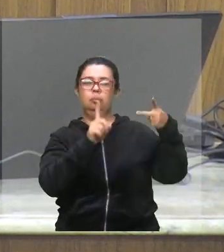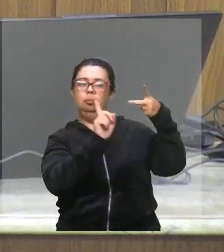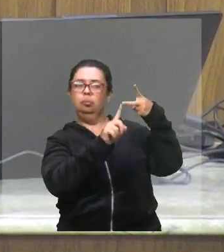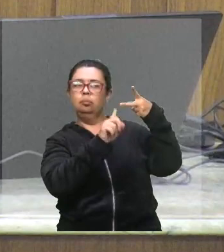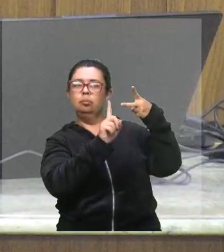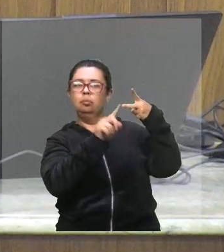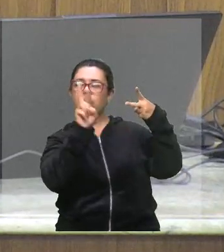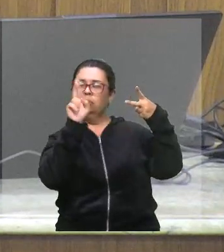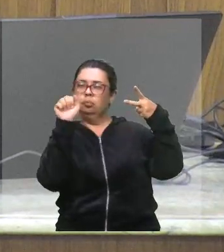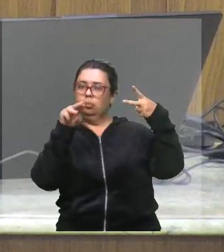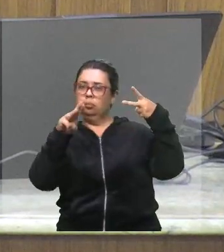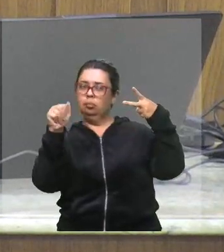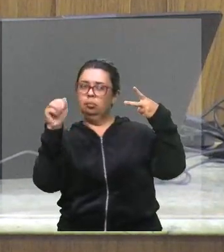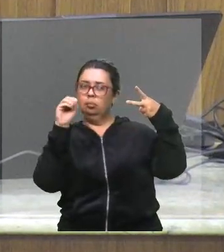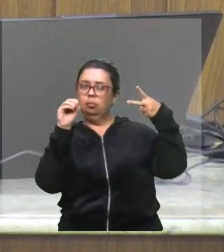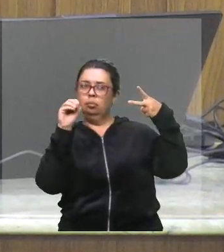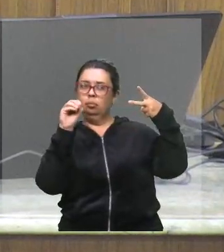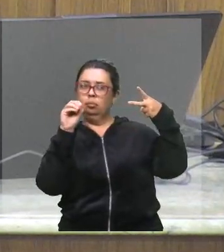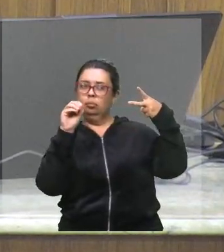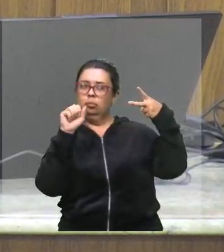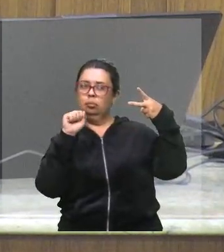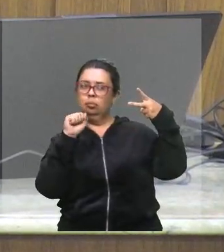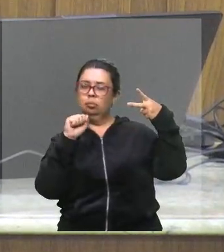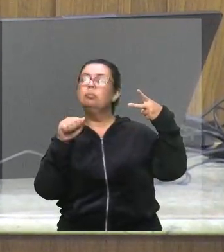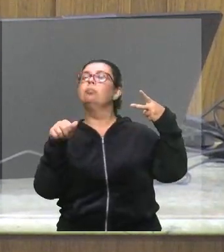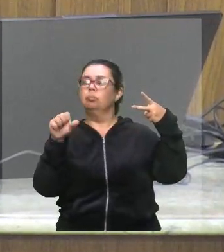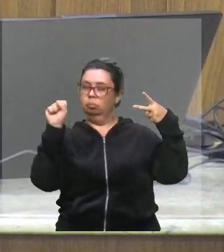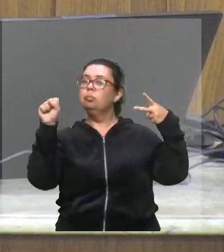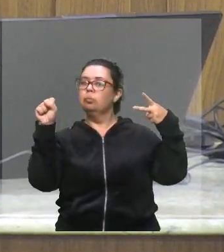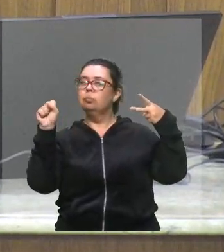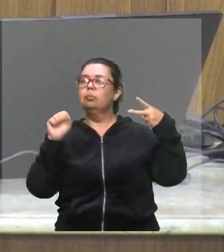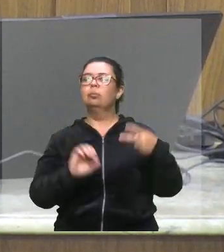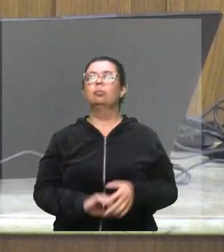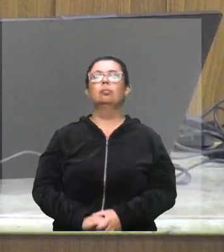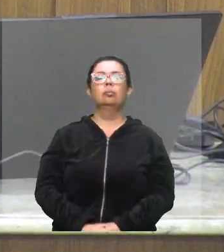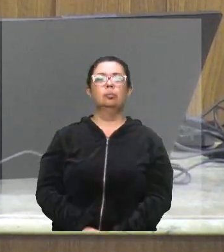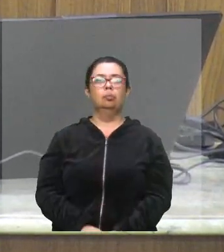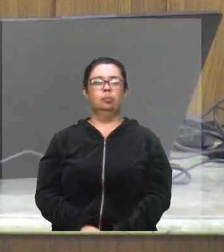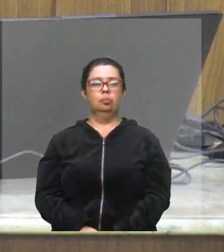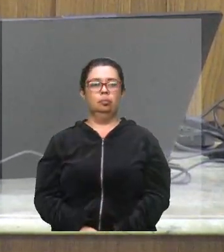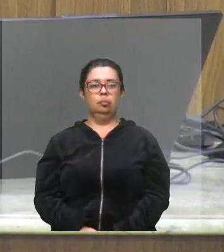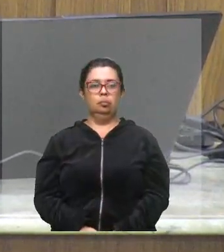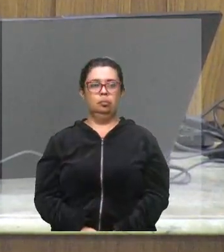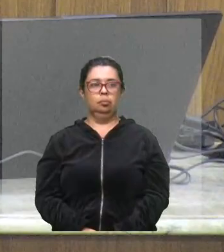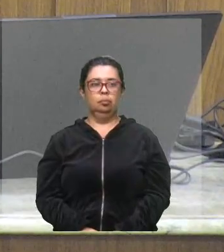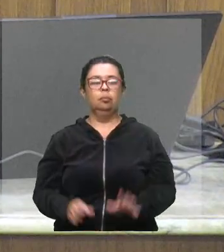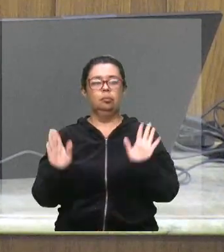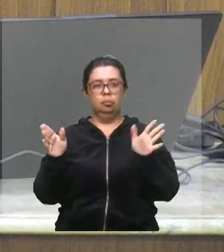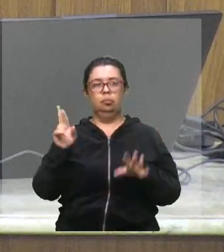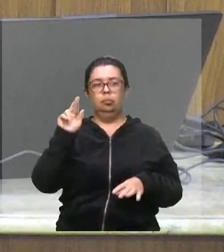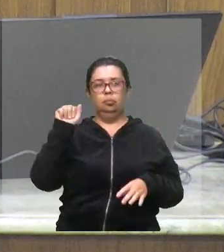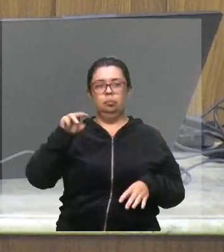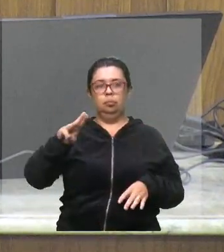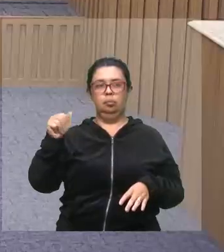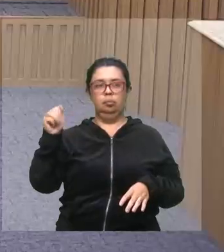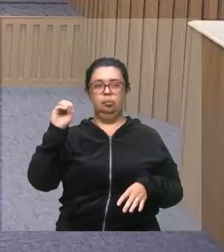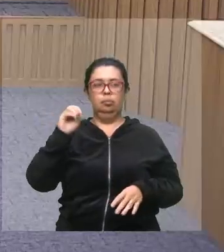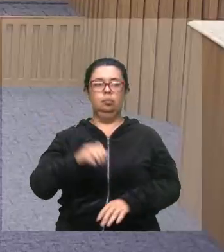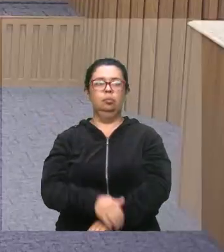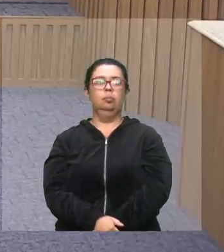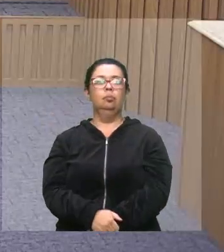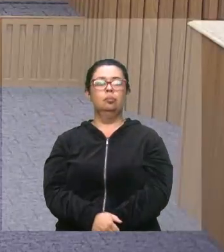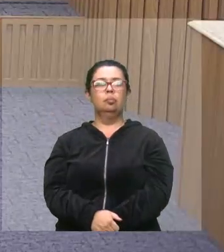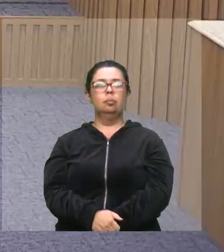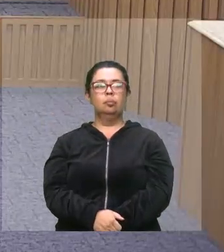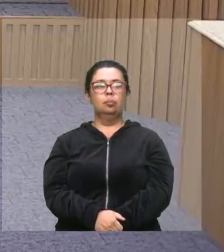Consulto o vereador Ramon se fará uso da palavra. Sim, farei, senhor presidente. Com a palavra, o vereador Luiz Antônio Ramon.